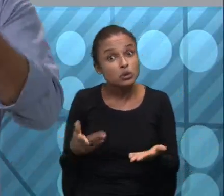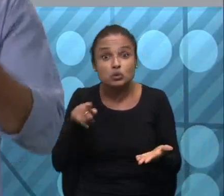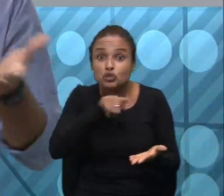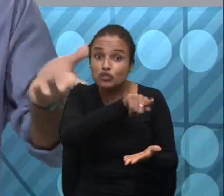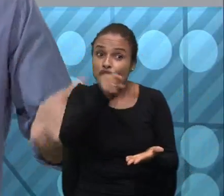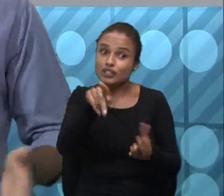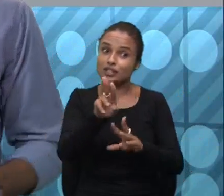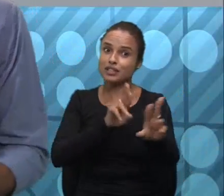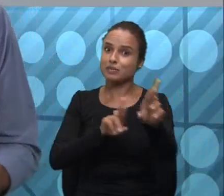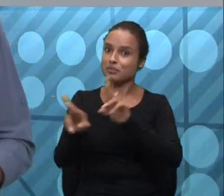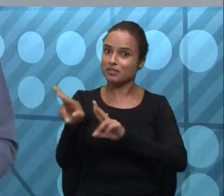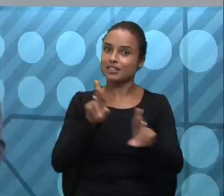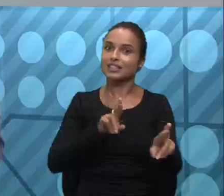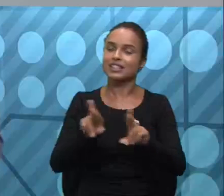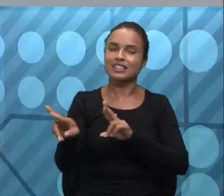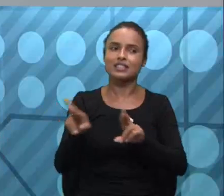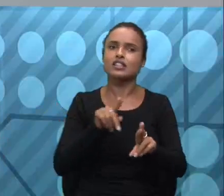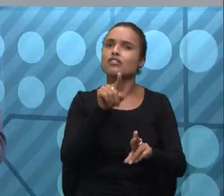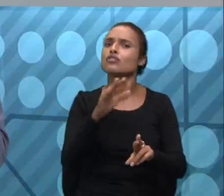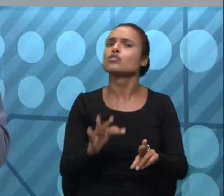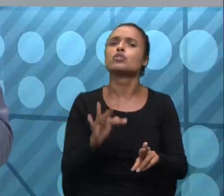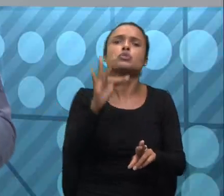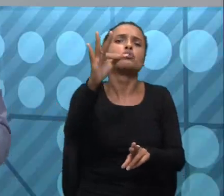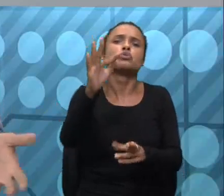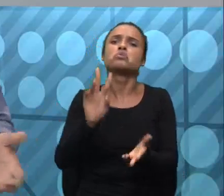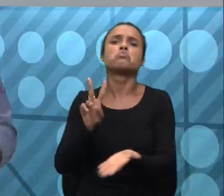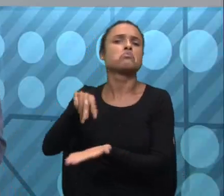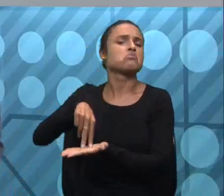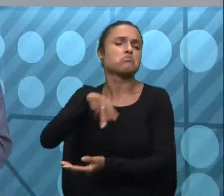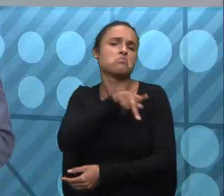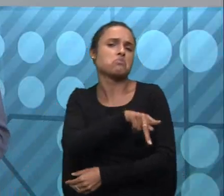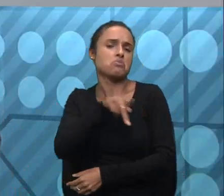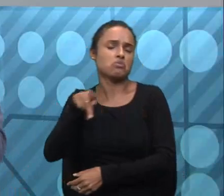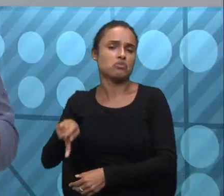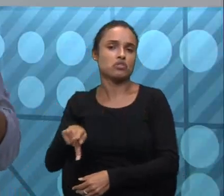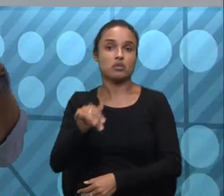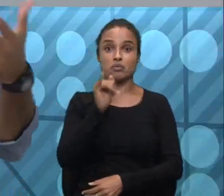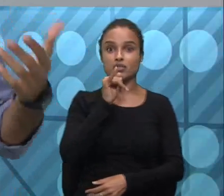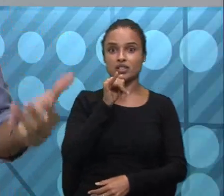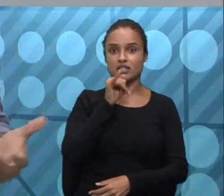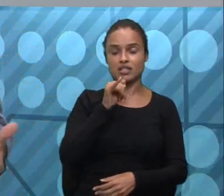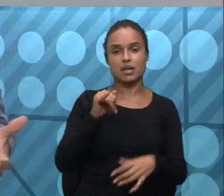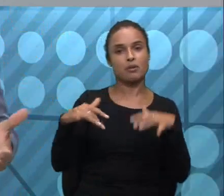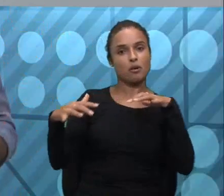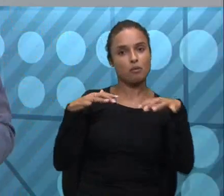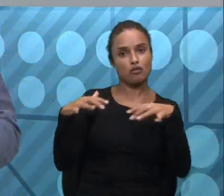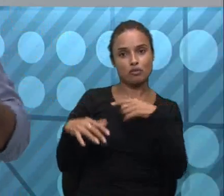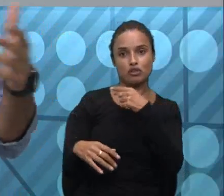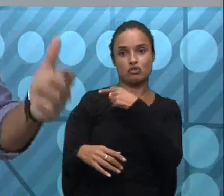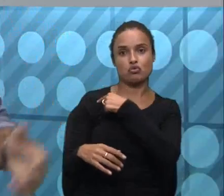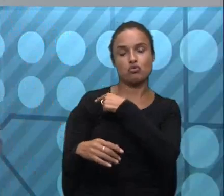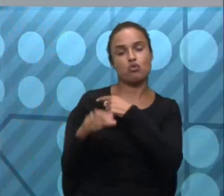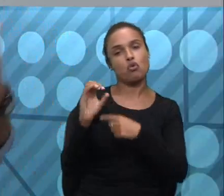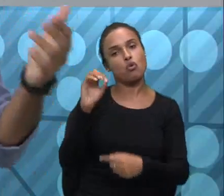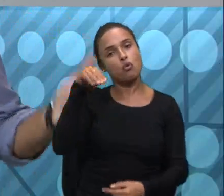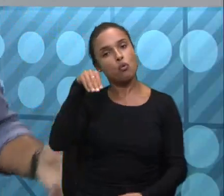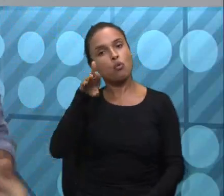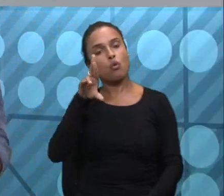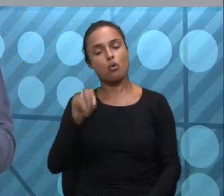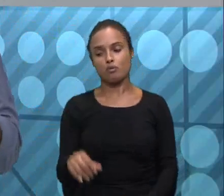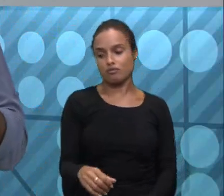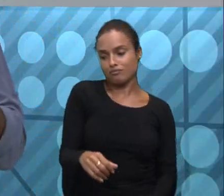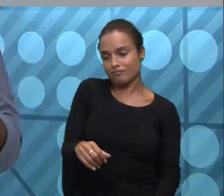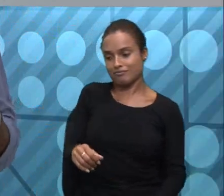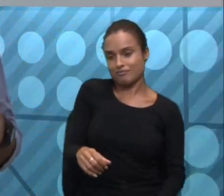perguntei como você, na sua futura aula, poderia verificar algum movimento do ombro. E você falou vários movimentos, várias